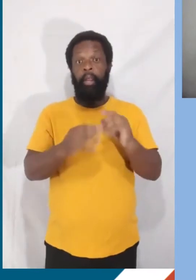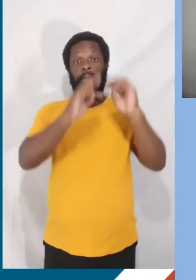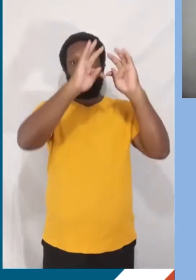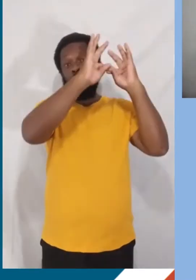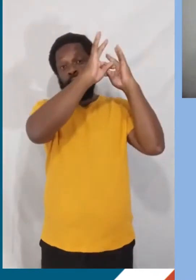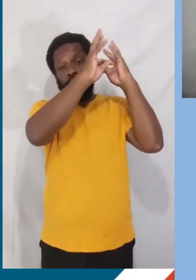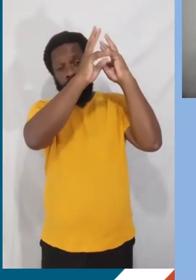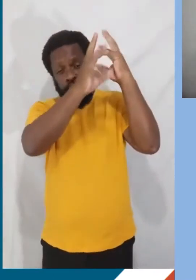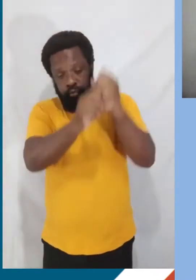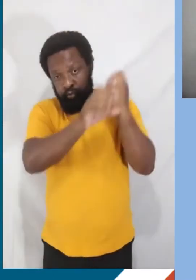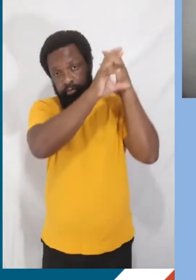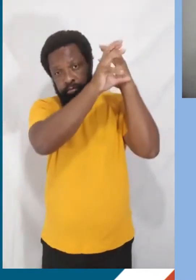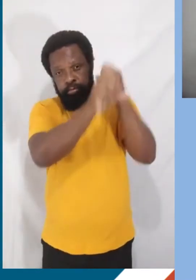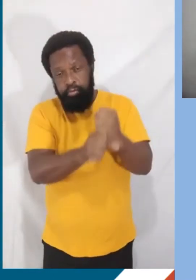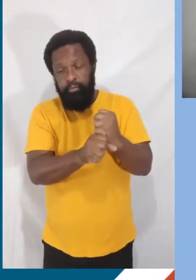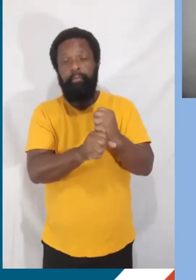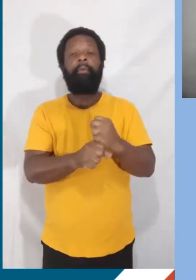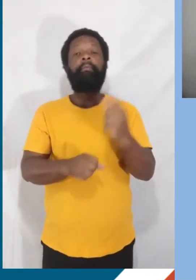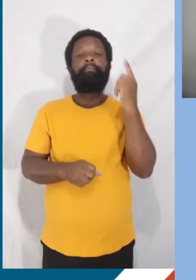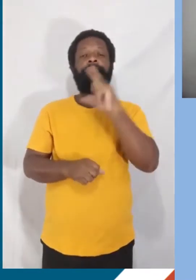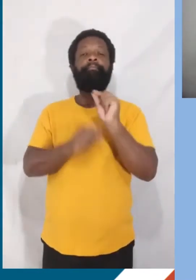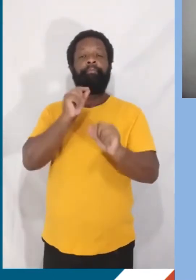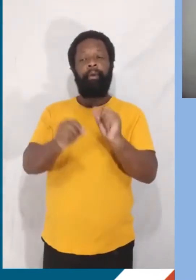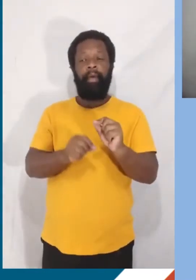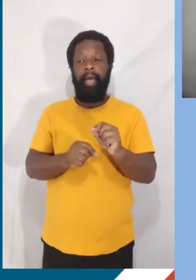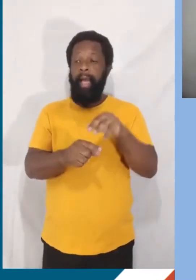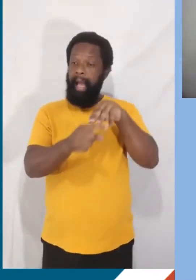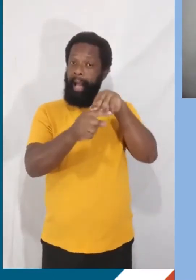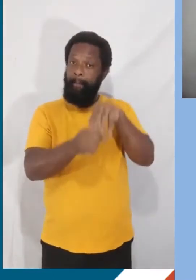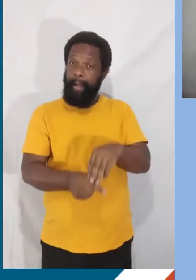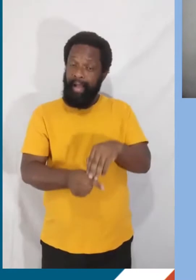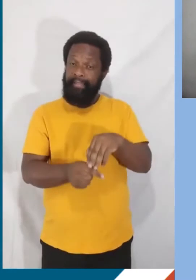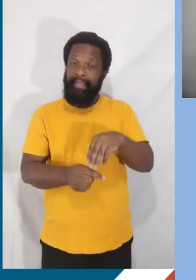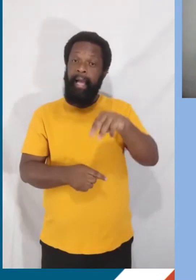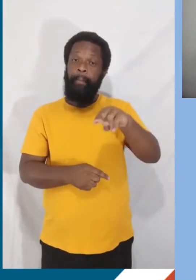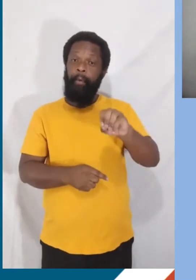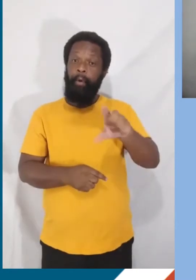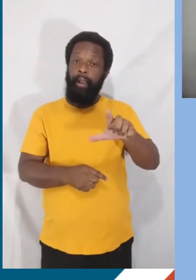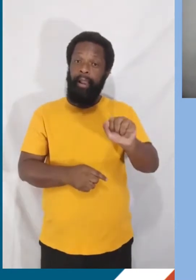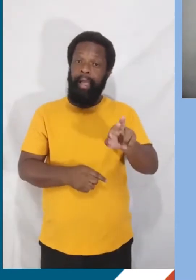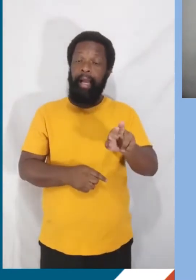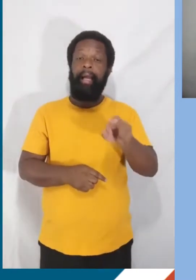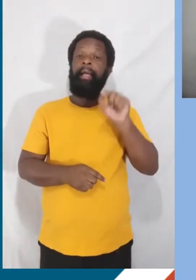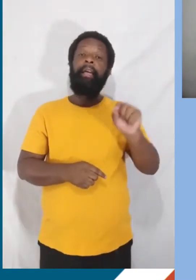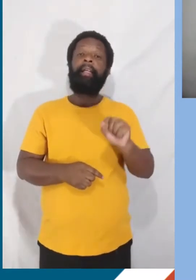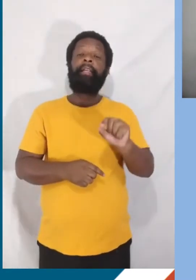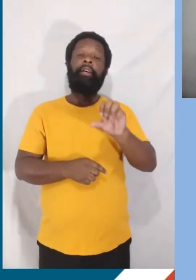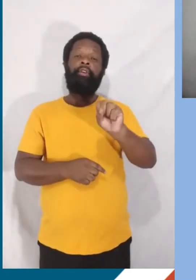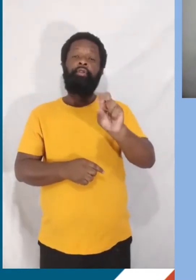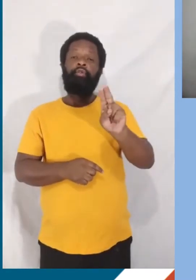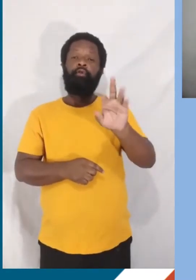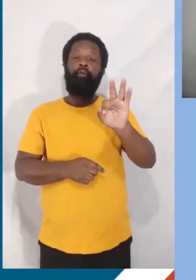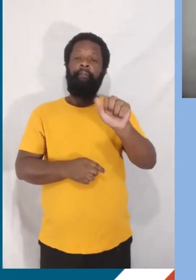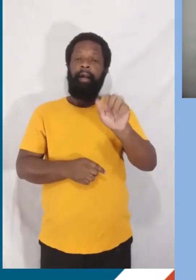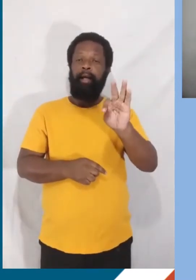tá? Somando isso tudo no final, eu consigo obter a massa molar do meu sal